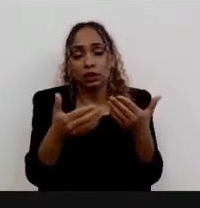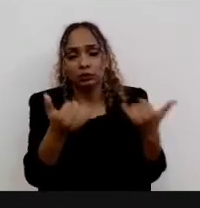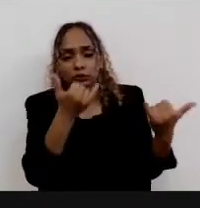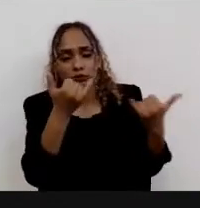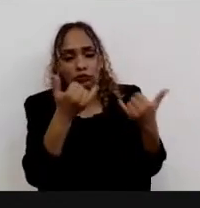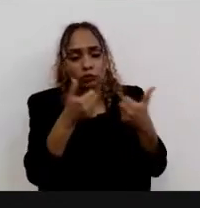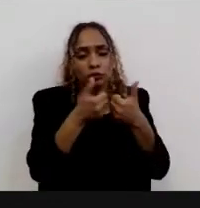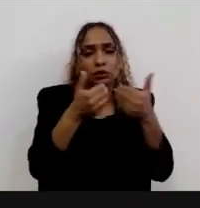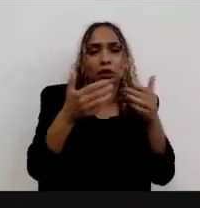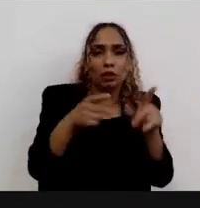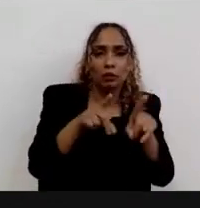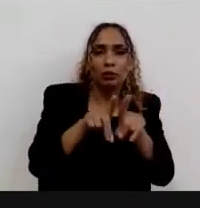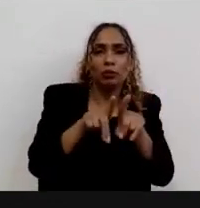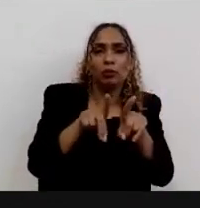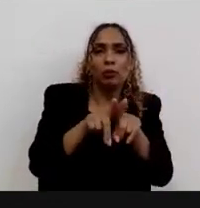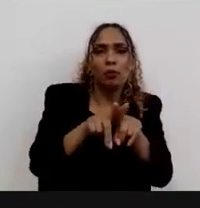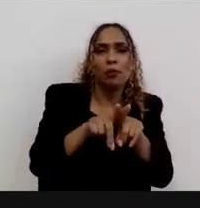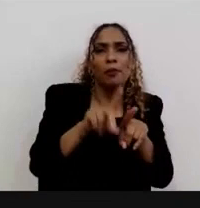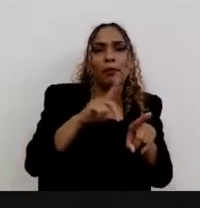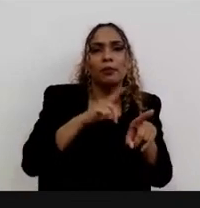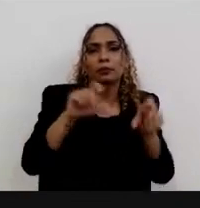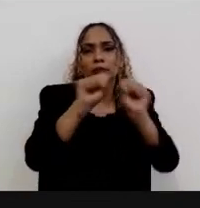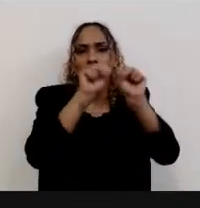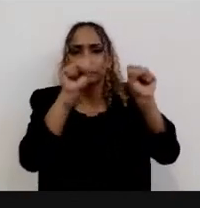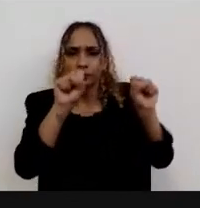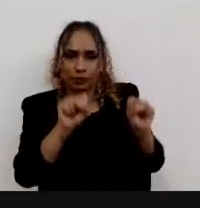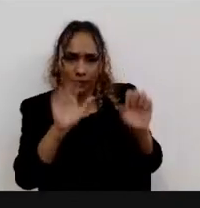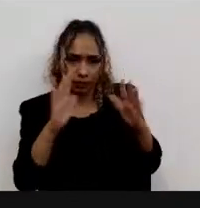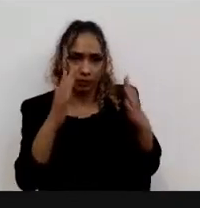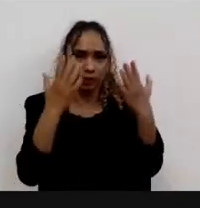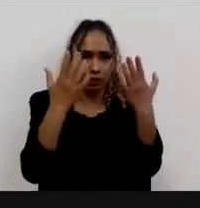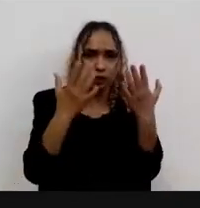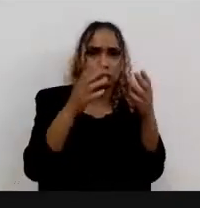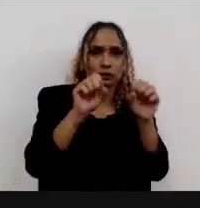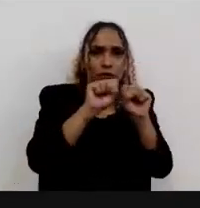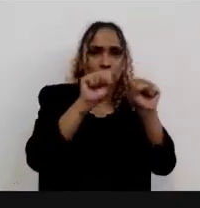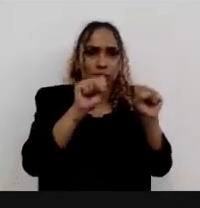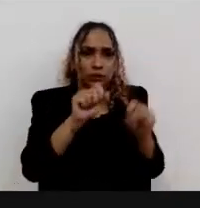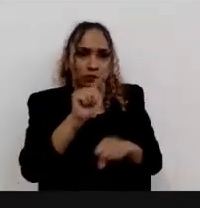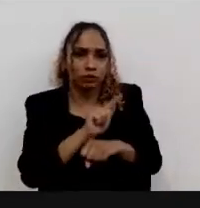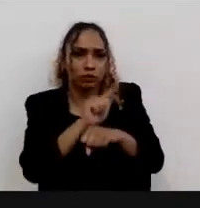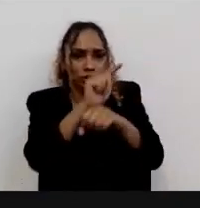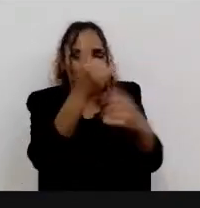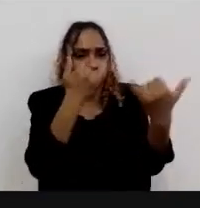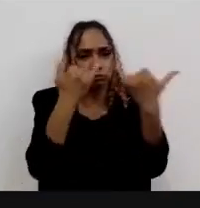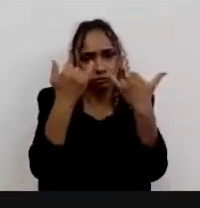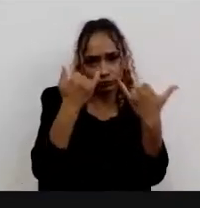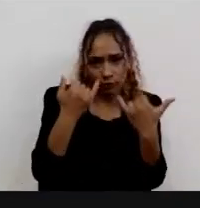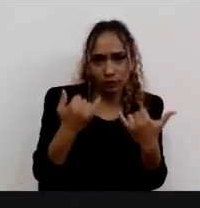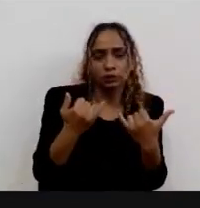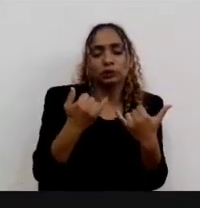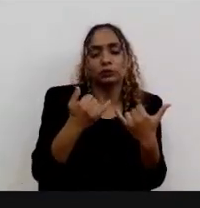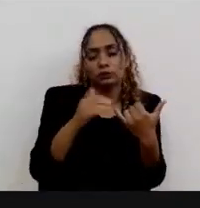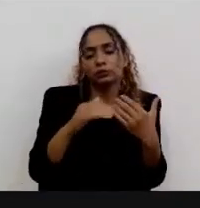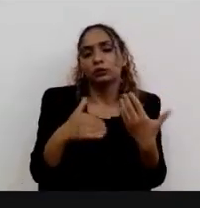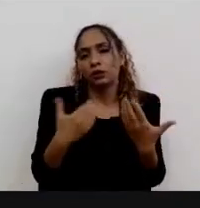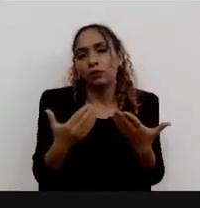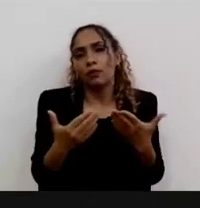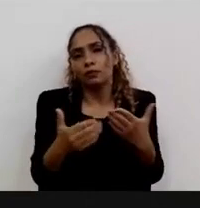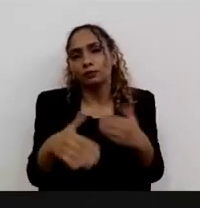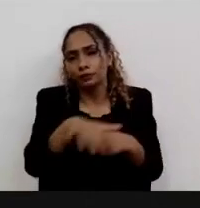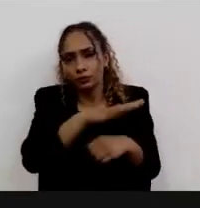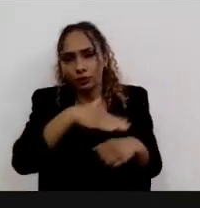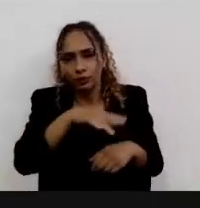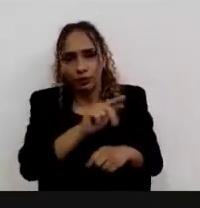abertos, por outro lado, a gente tem outros sistemas na Câmara que são sistemas de gestão da informação, né? Geralmente na área